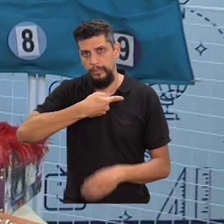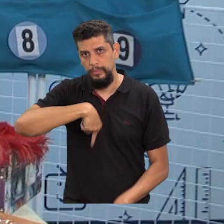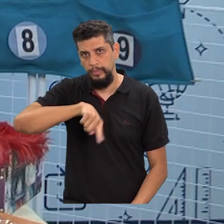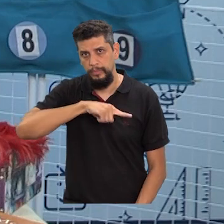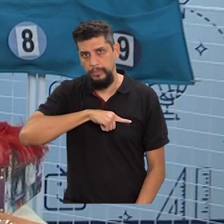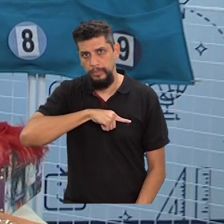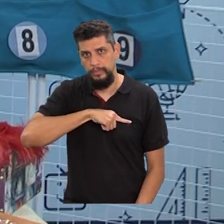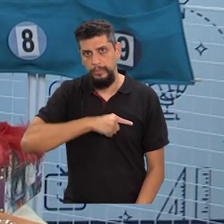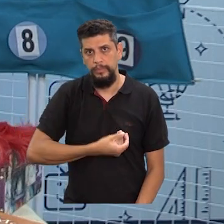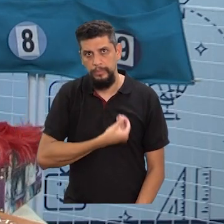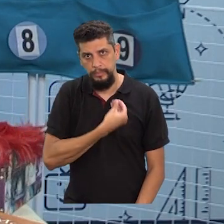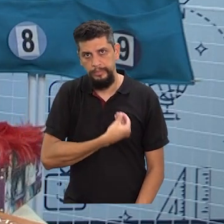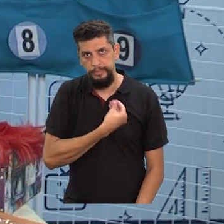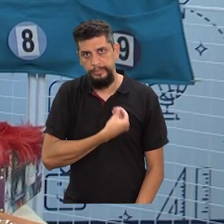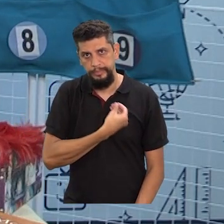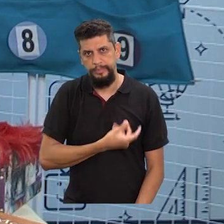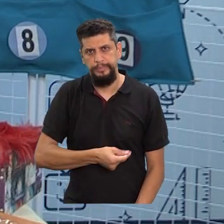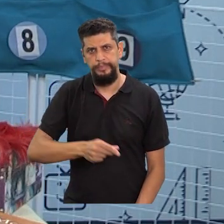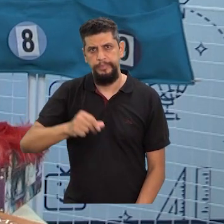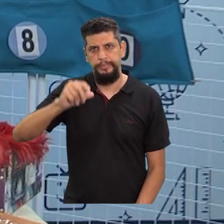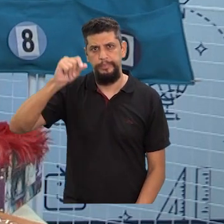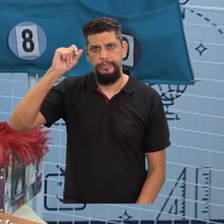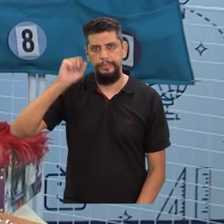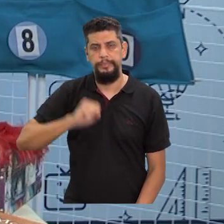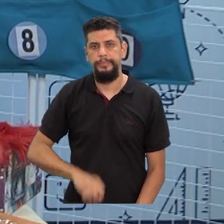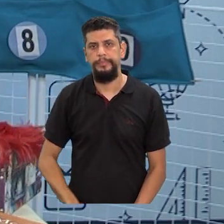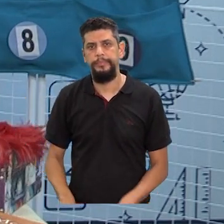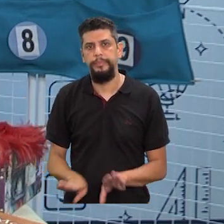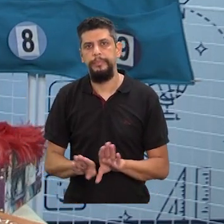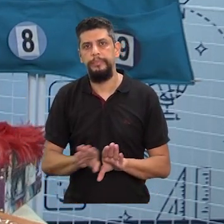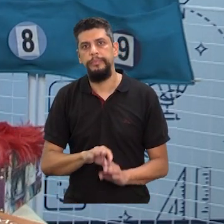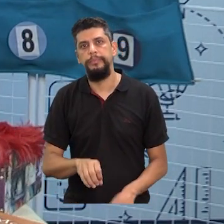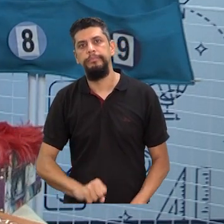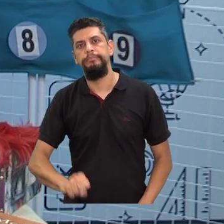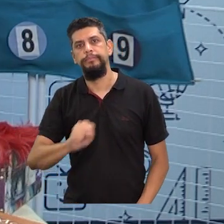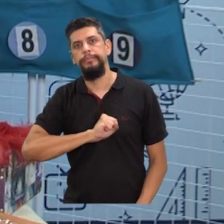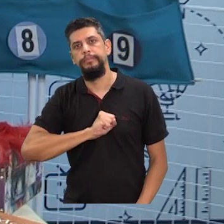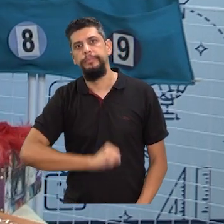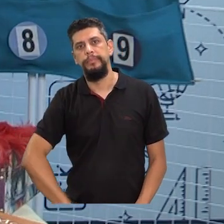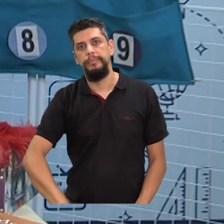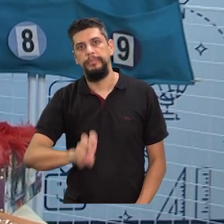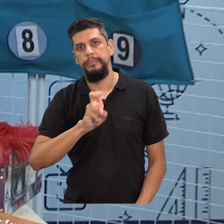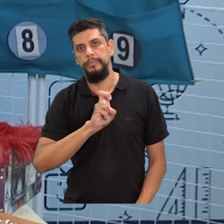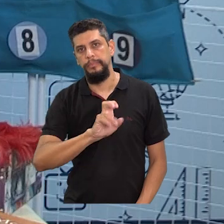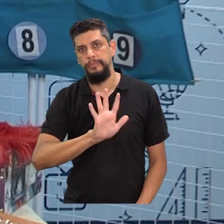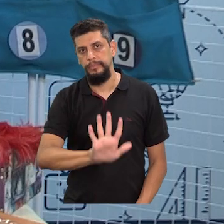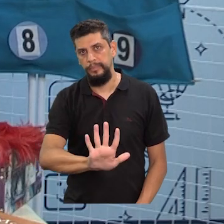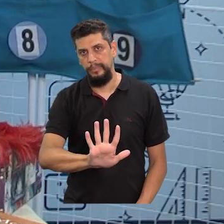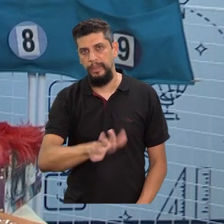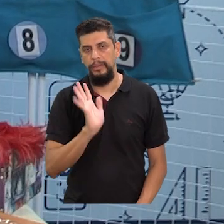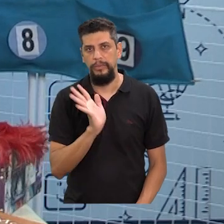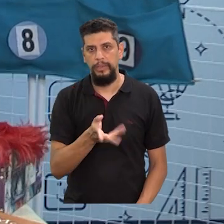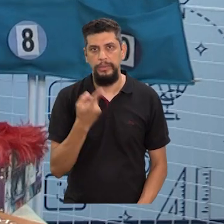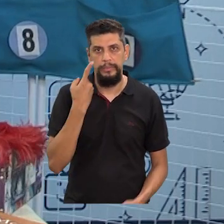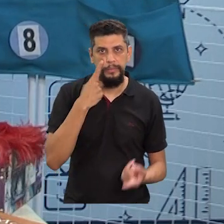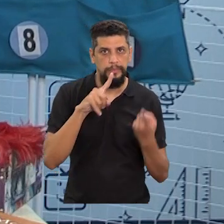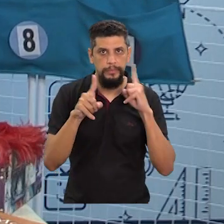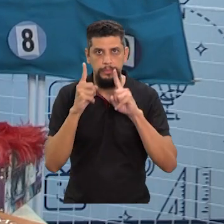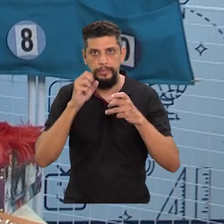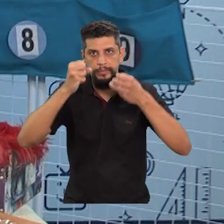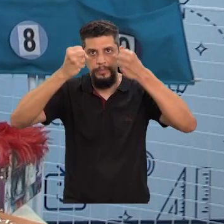nossa, do nosso dia a dia há muito tempo. Olha lá o número 5, vamos ver? Vocês já descobriram aí, né?